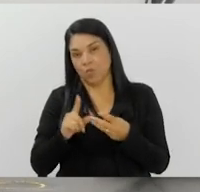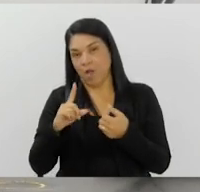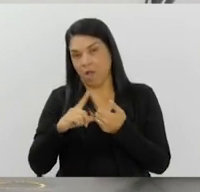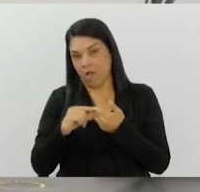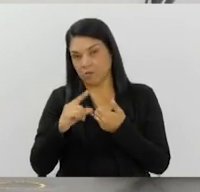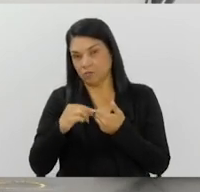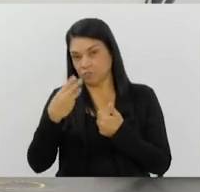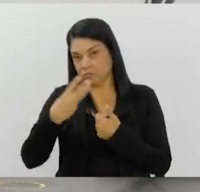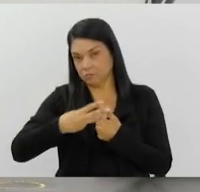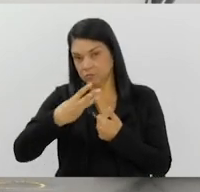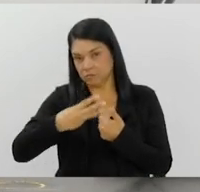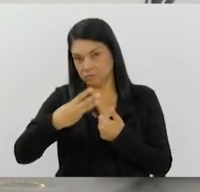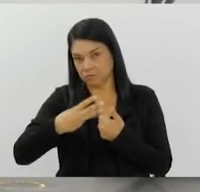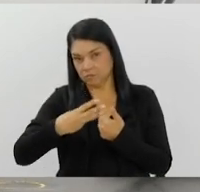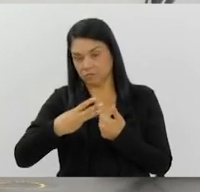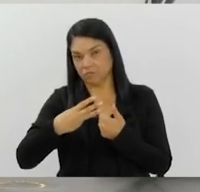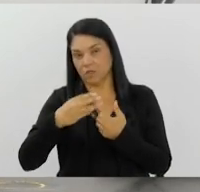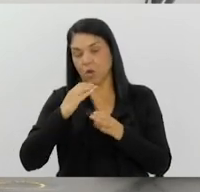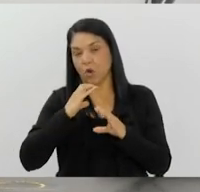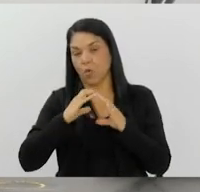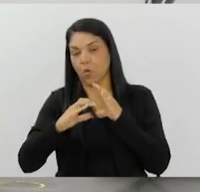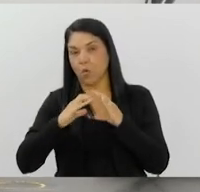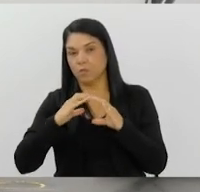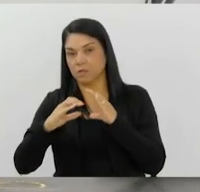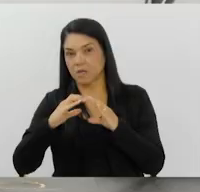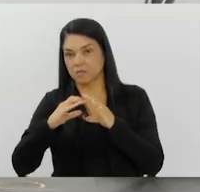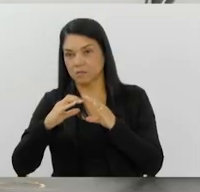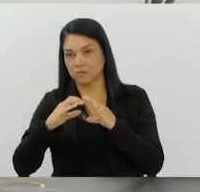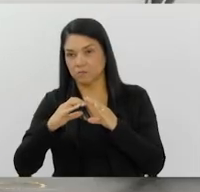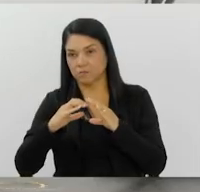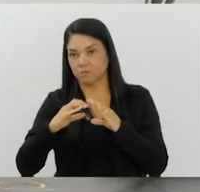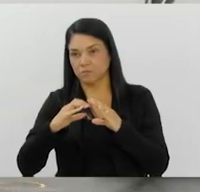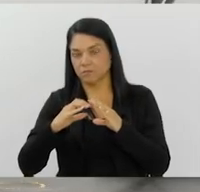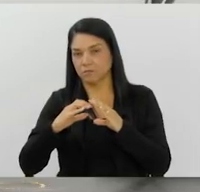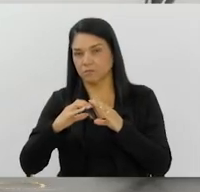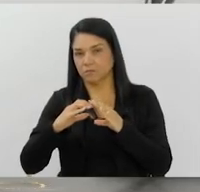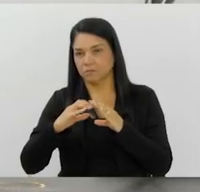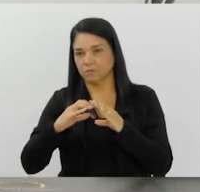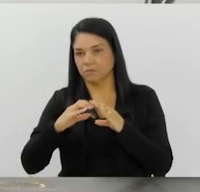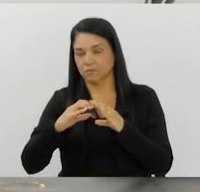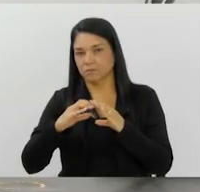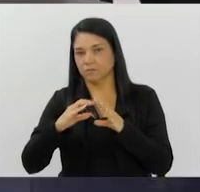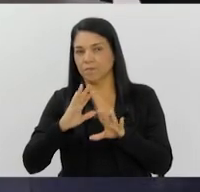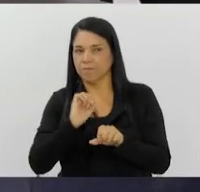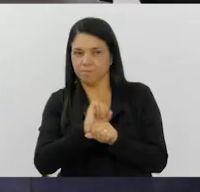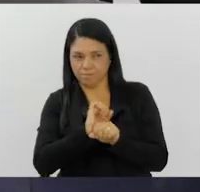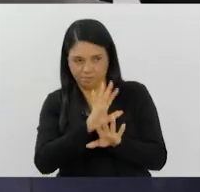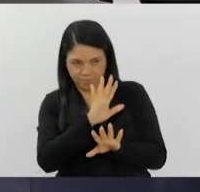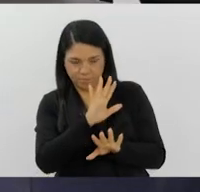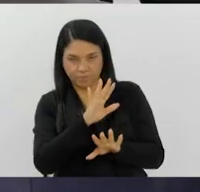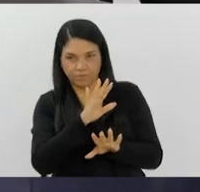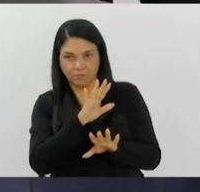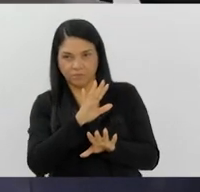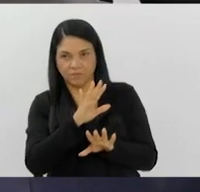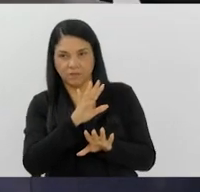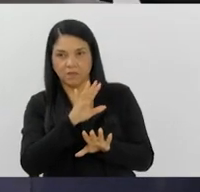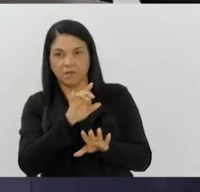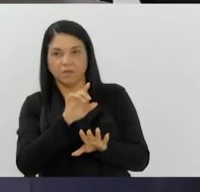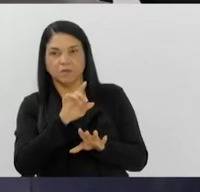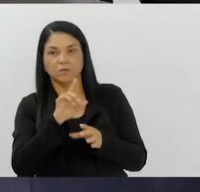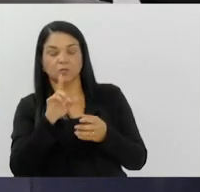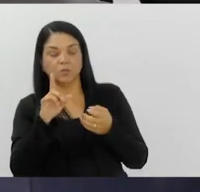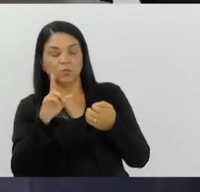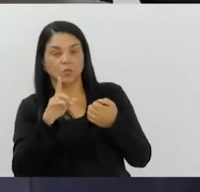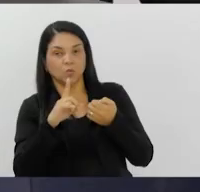eh que trata da comunicação a público sobre não per aí Não não é é assim diz dispõe sobre elaboração e no